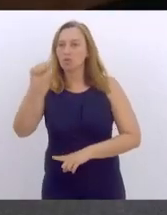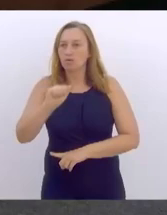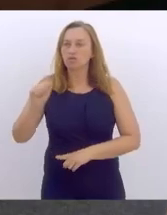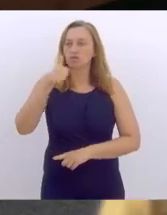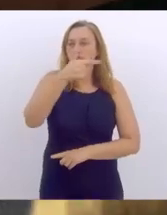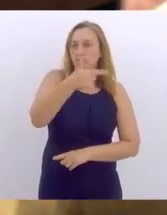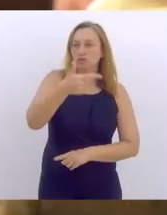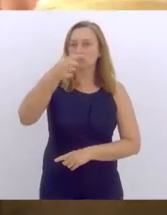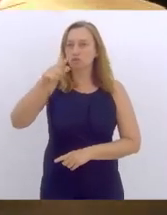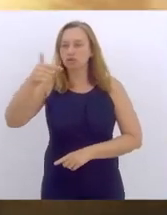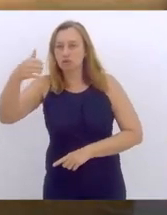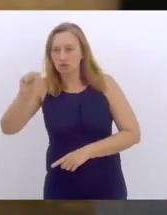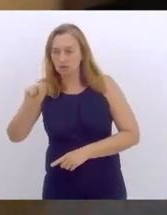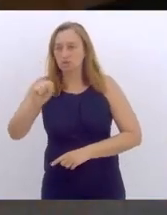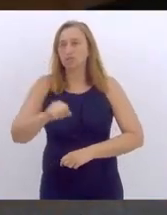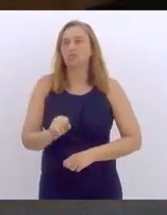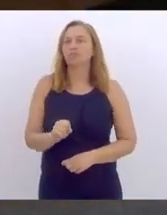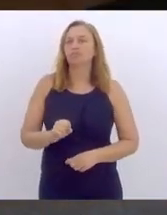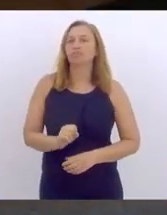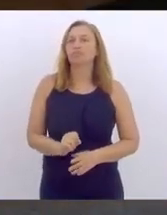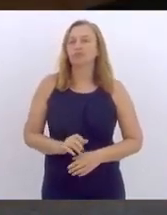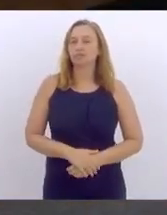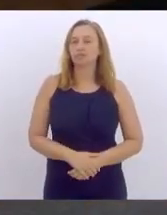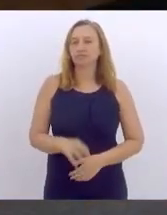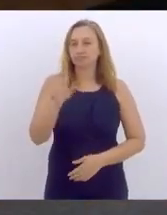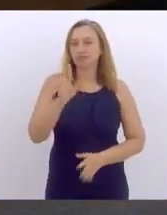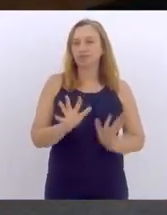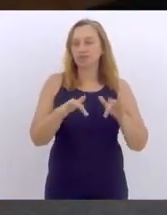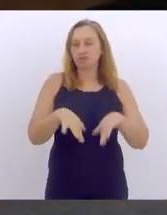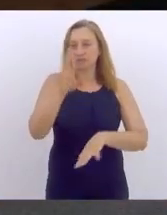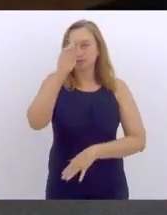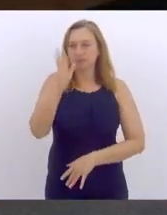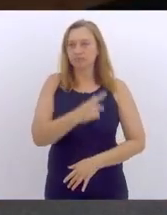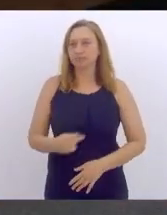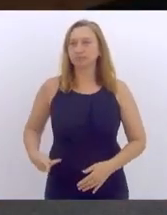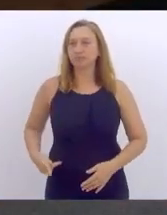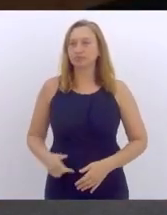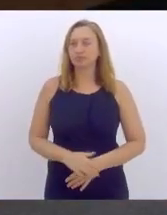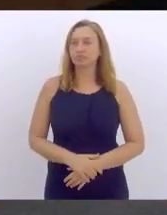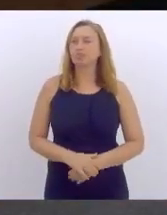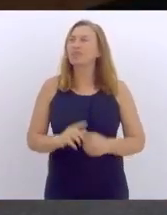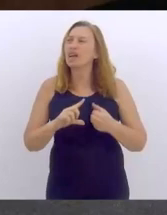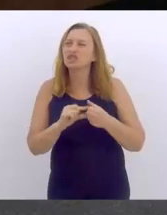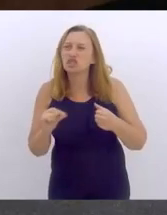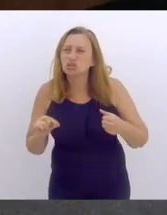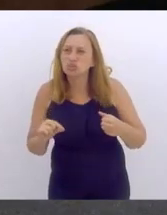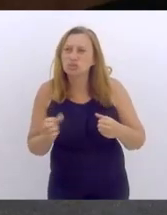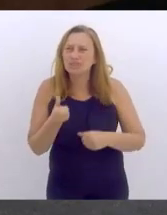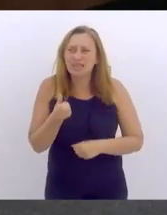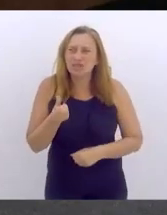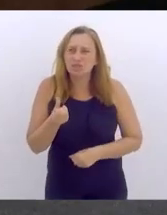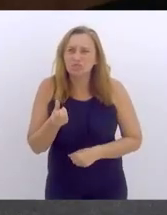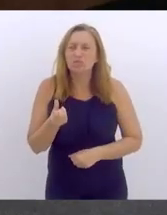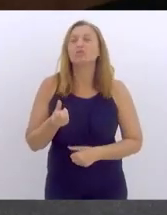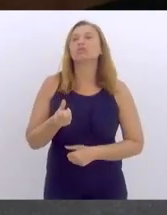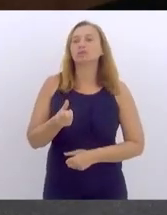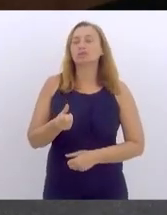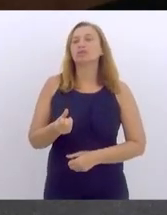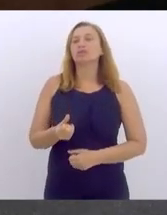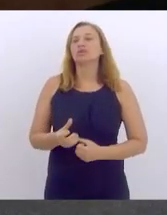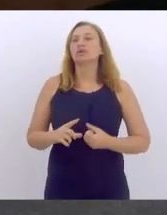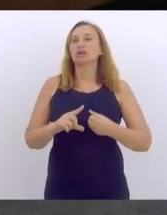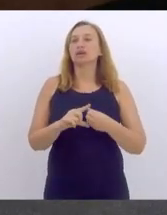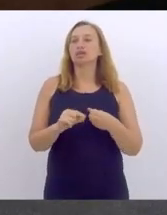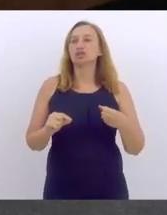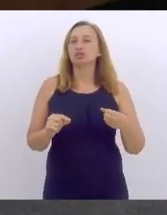de 2018. E, finalmente, senhor presidente, é no artigo 6º agora. No